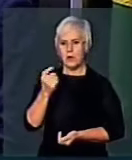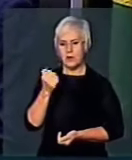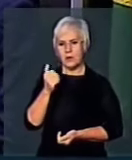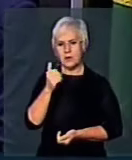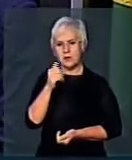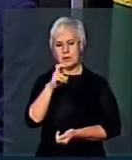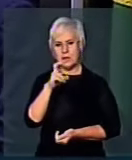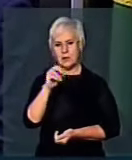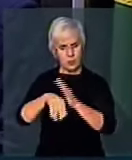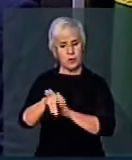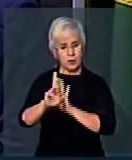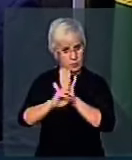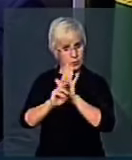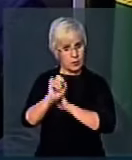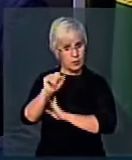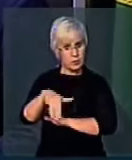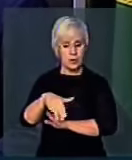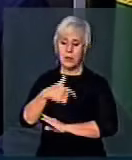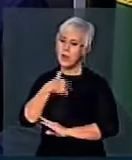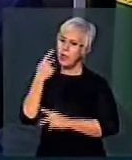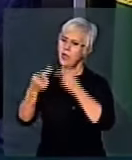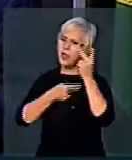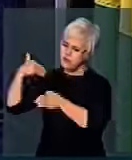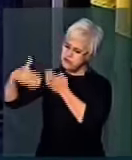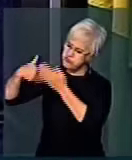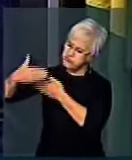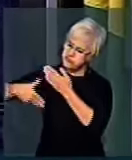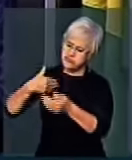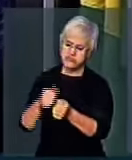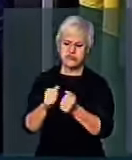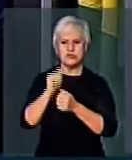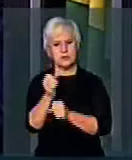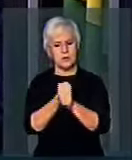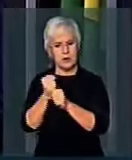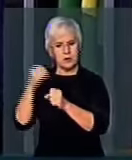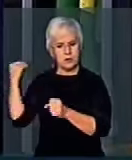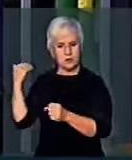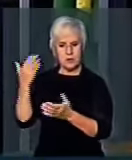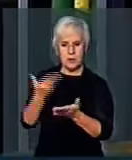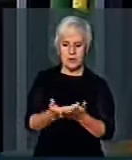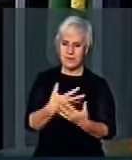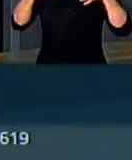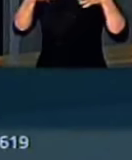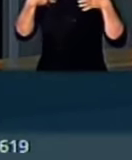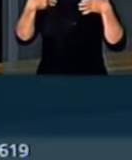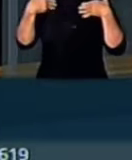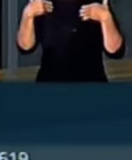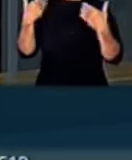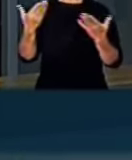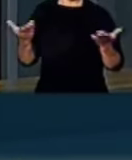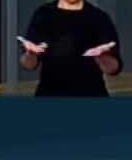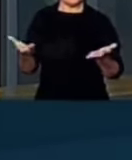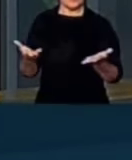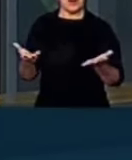votos, então, representam, sim, algo que eu prego aqui ao longo de 24 anos. É um motivo de orgulho para mim e não é